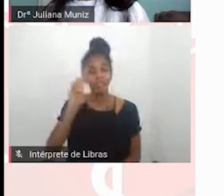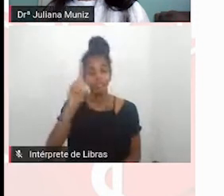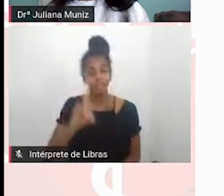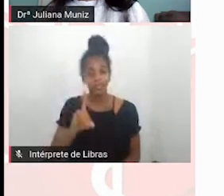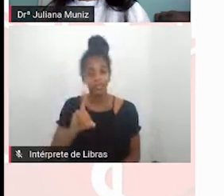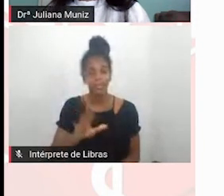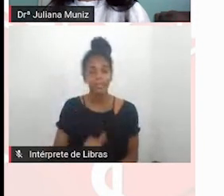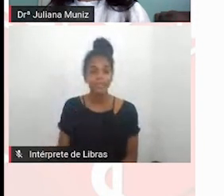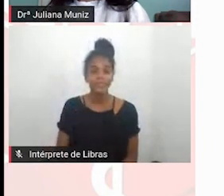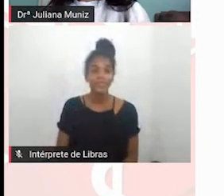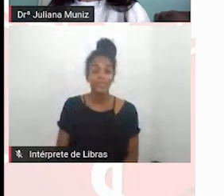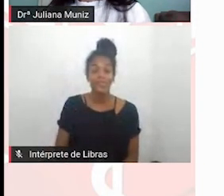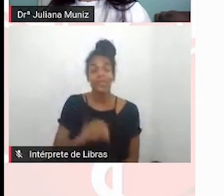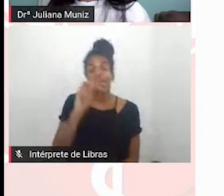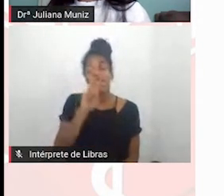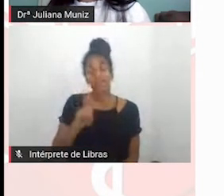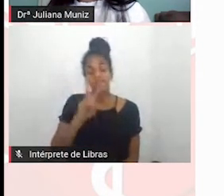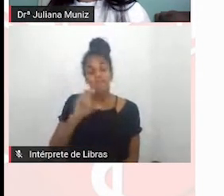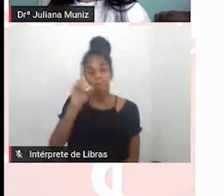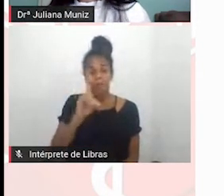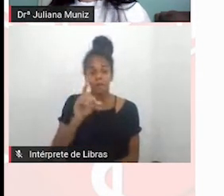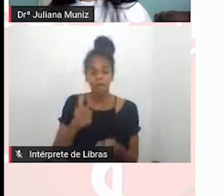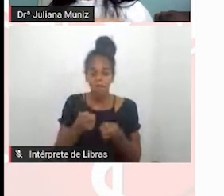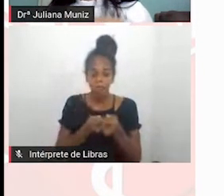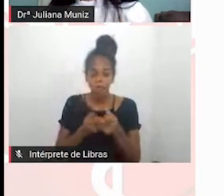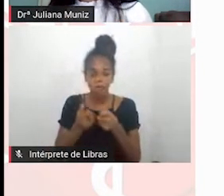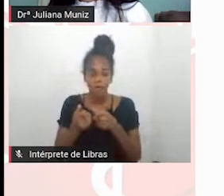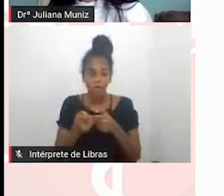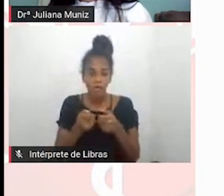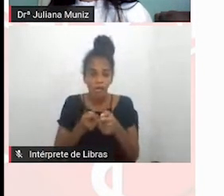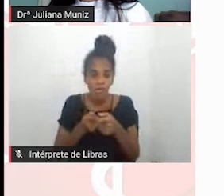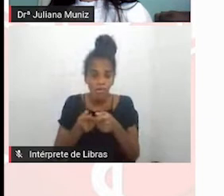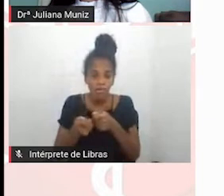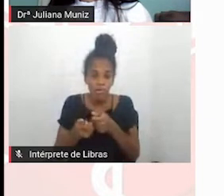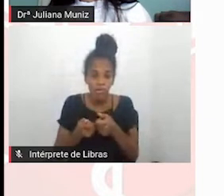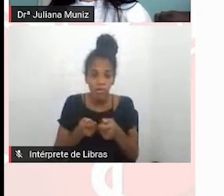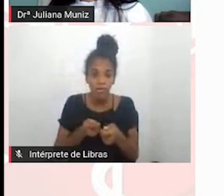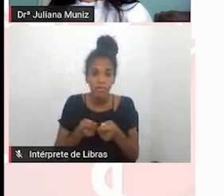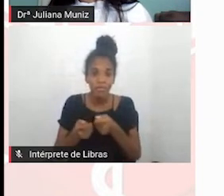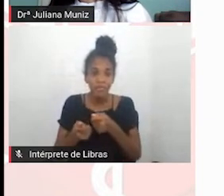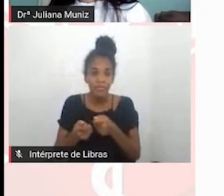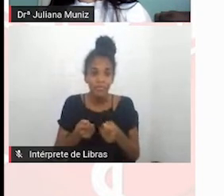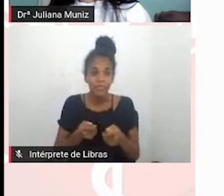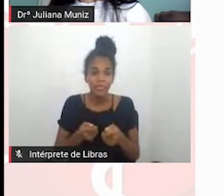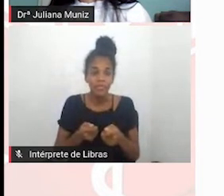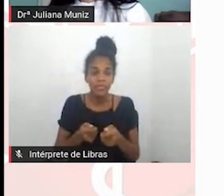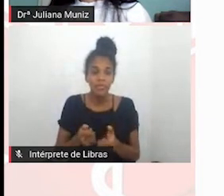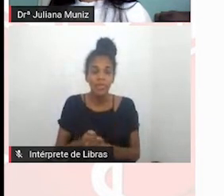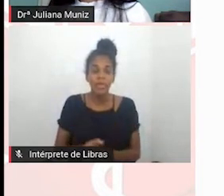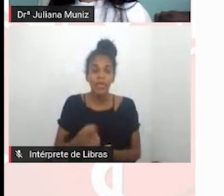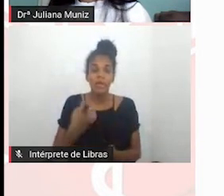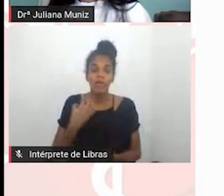vitamina D, ela regula, além de muito metabolismo ósseo e tal, ela regula a cascata inflamatória, ou seja,